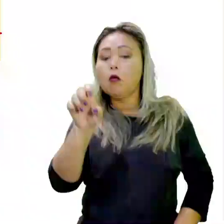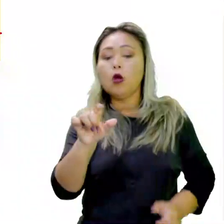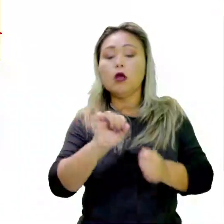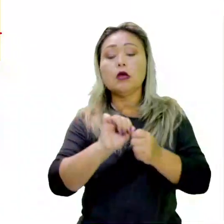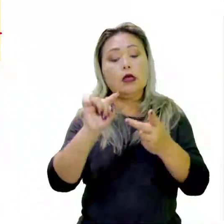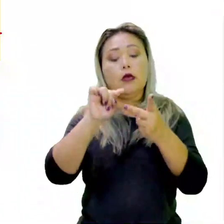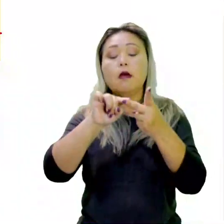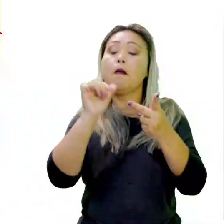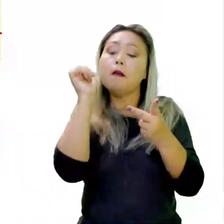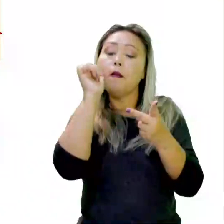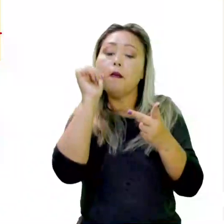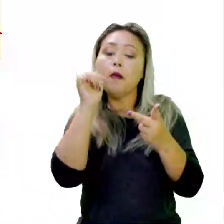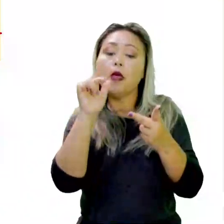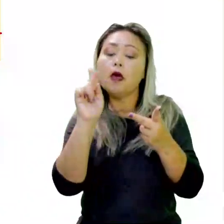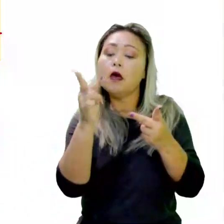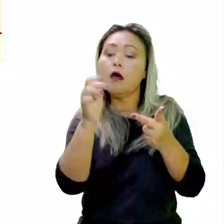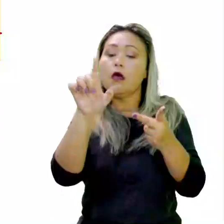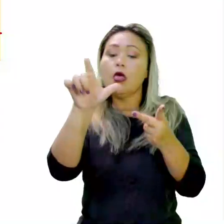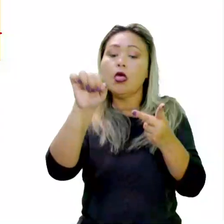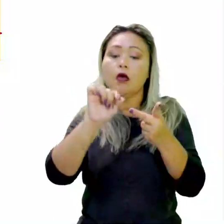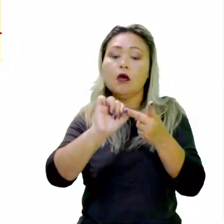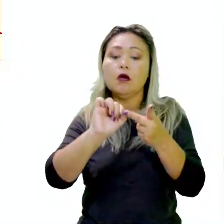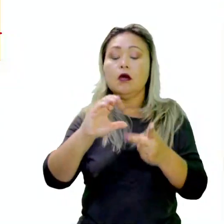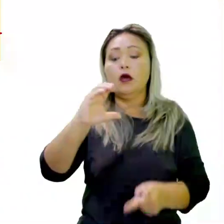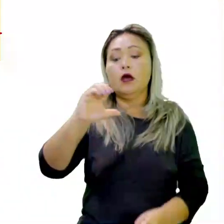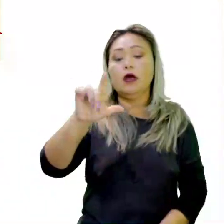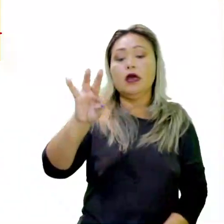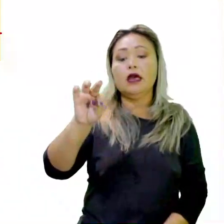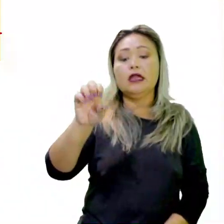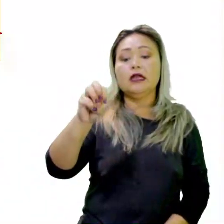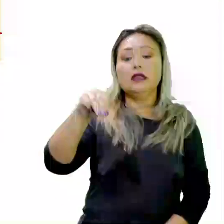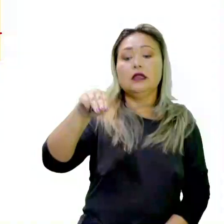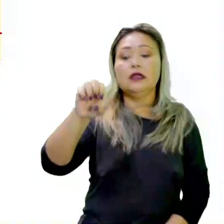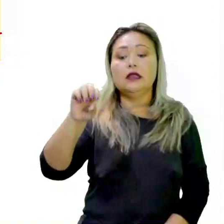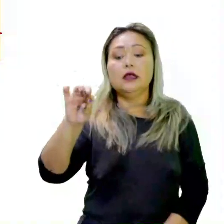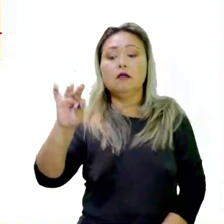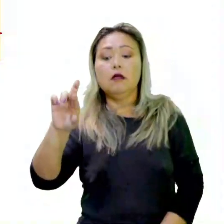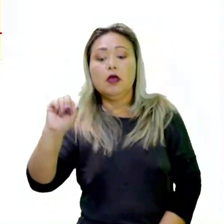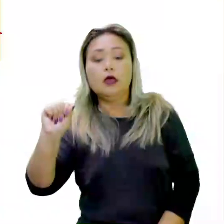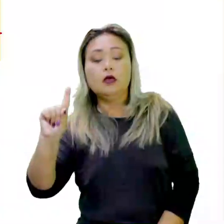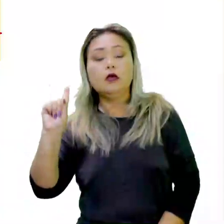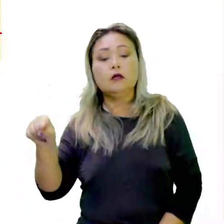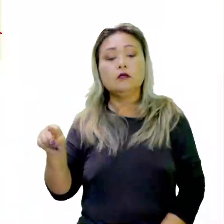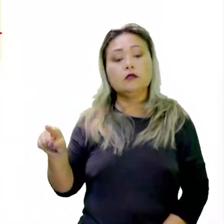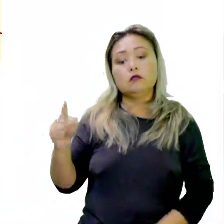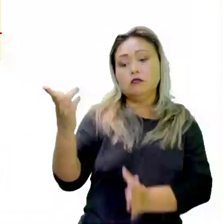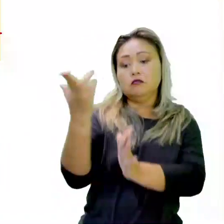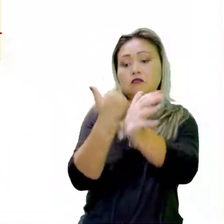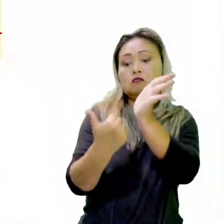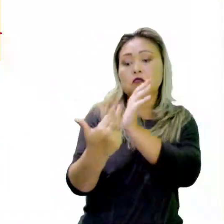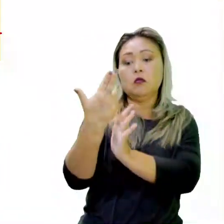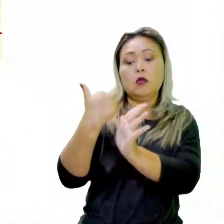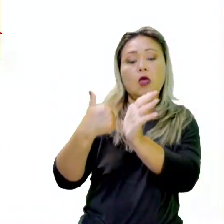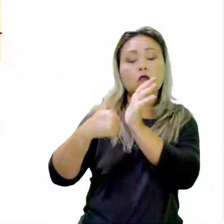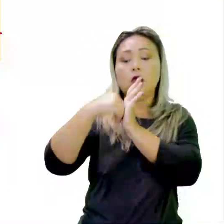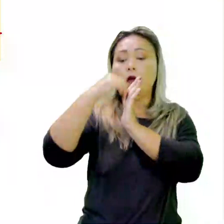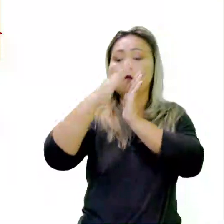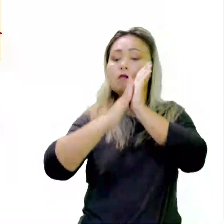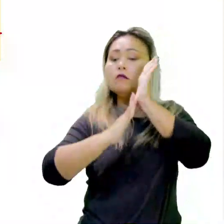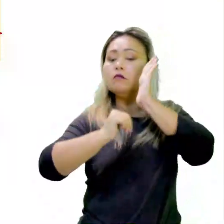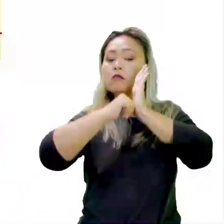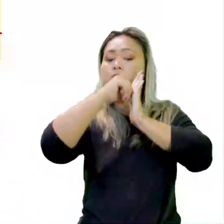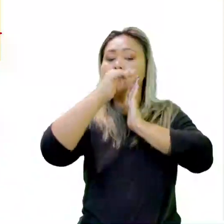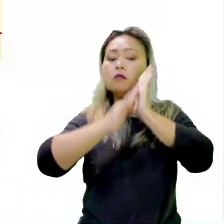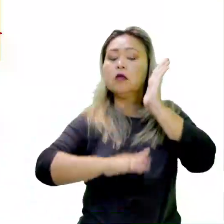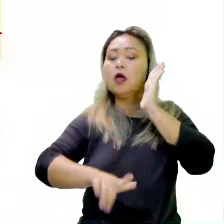e que não é estranho, Clitemnestra. Essa obra aqui é de Leonardo da Vinci, né, professor? Exatamente,